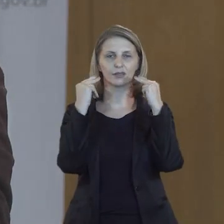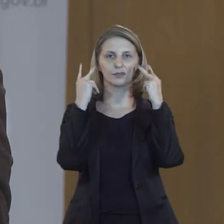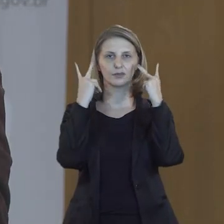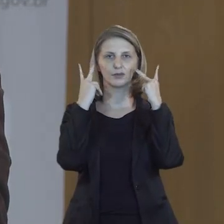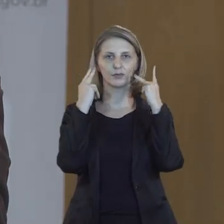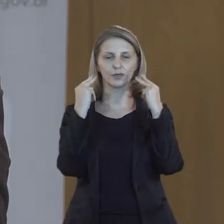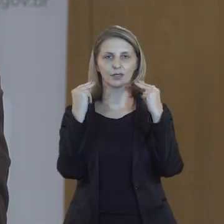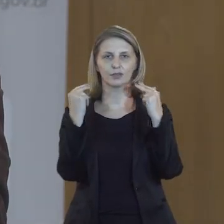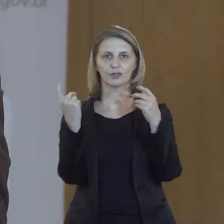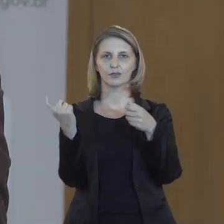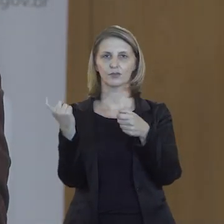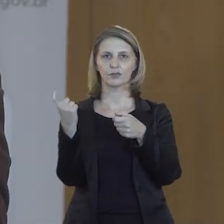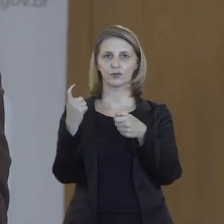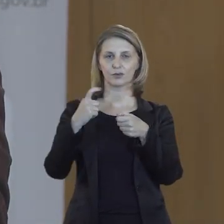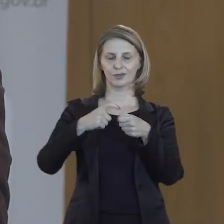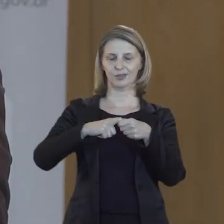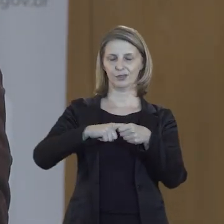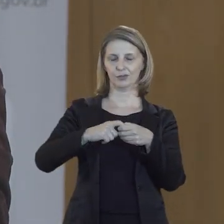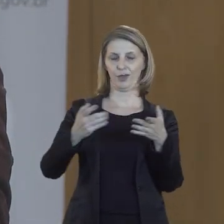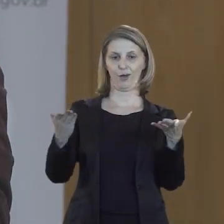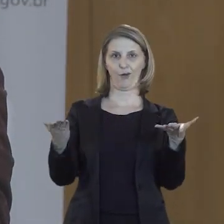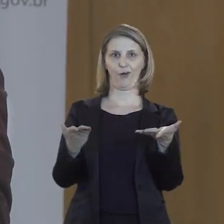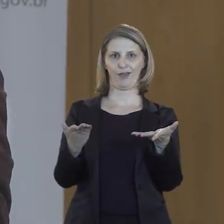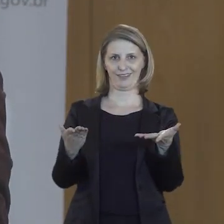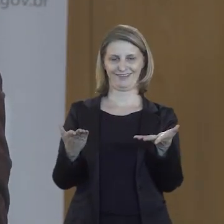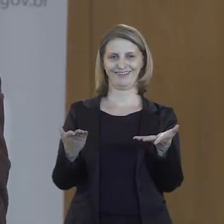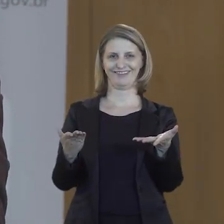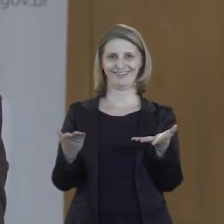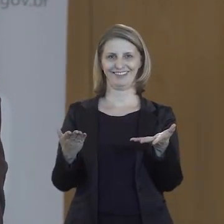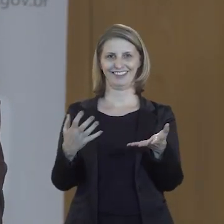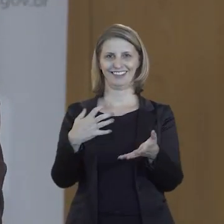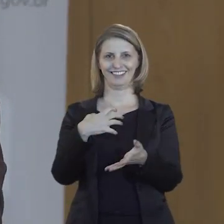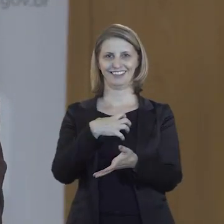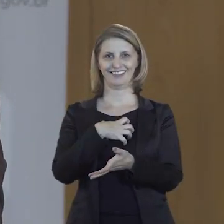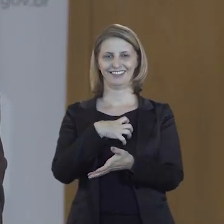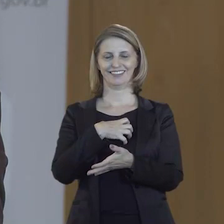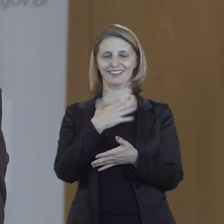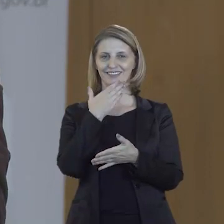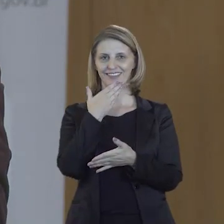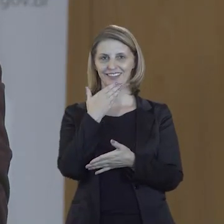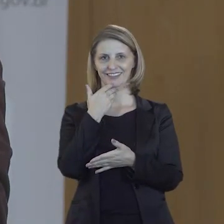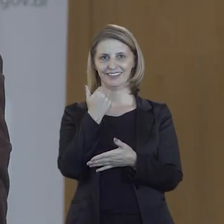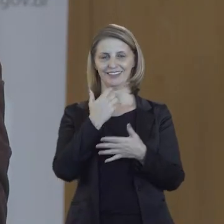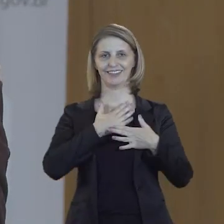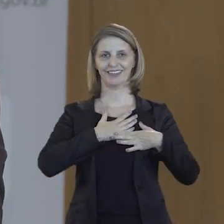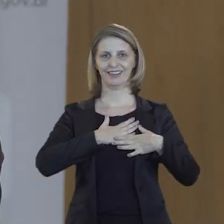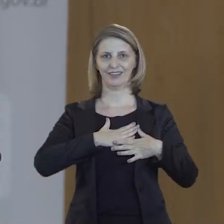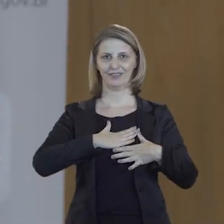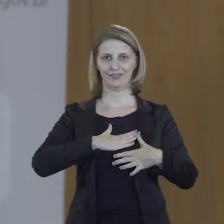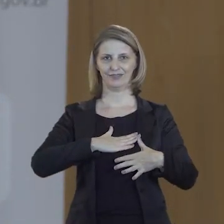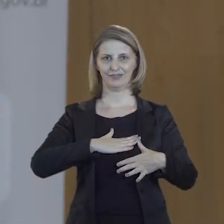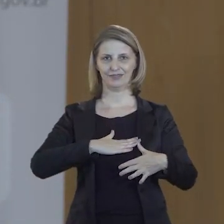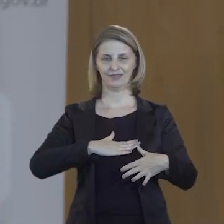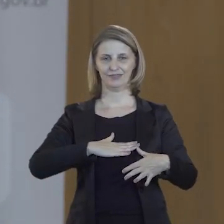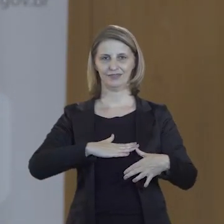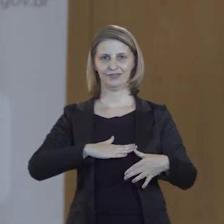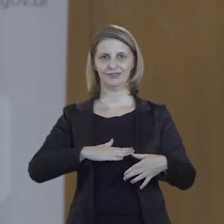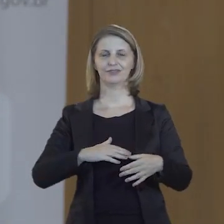Isso, muito bem. Naturalmente, vai voltando por aqui agora, se sentindo muito bem.